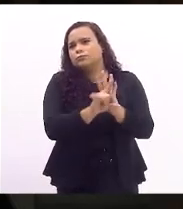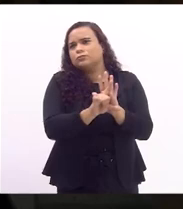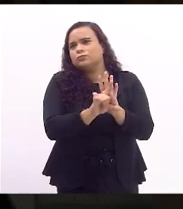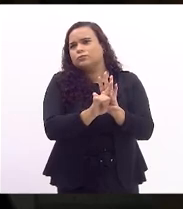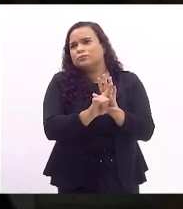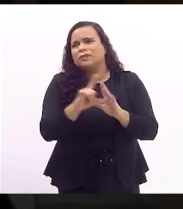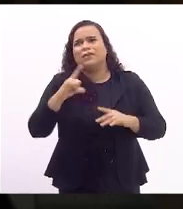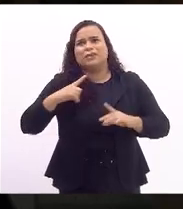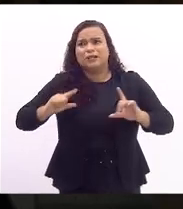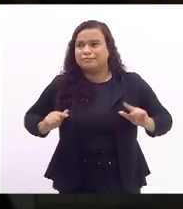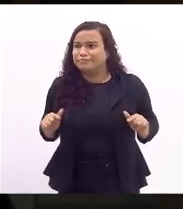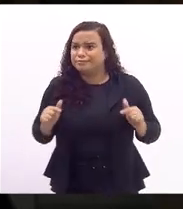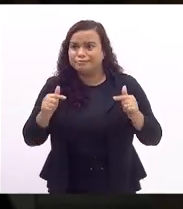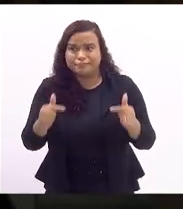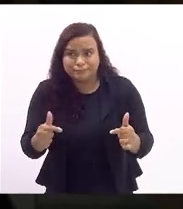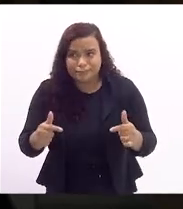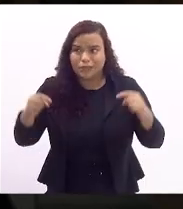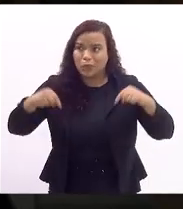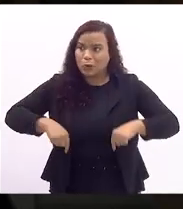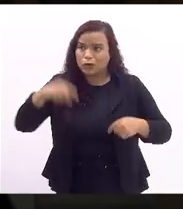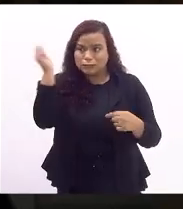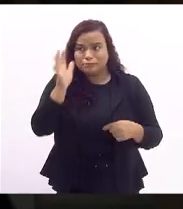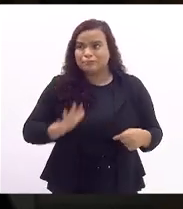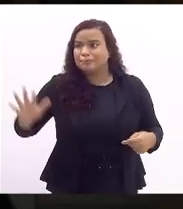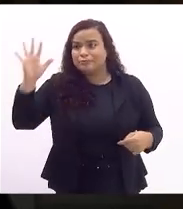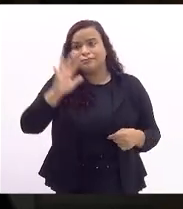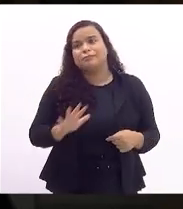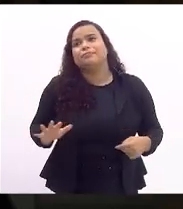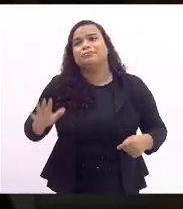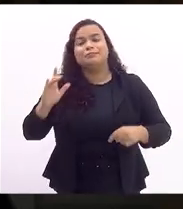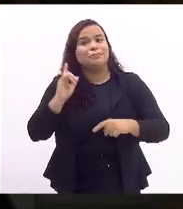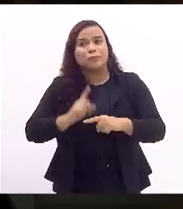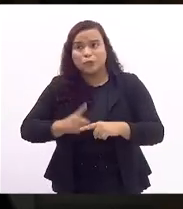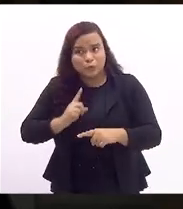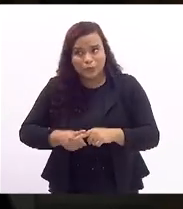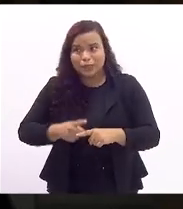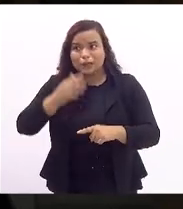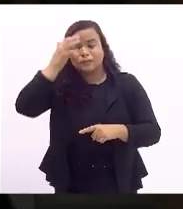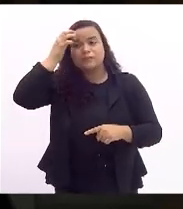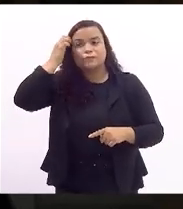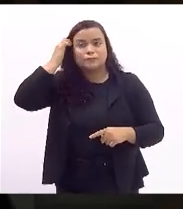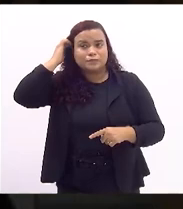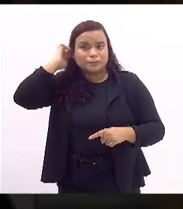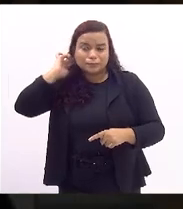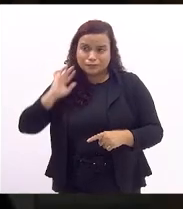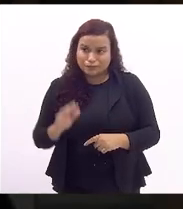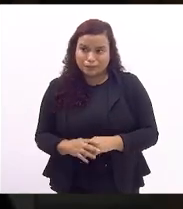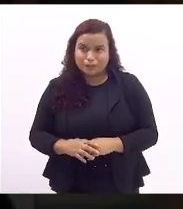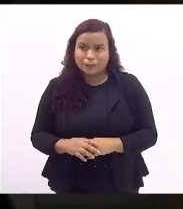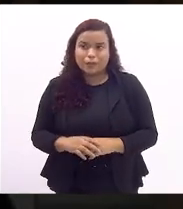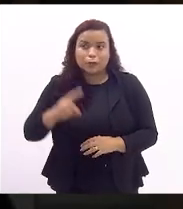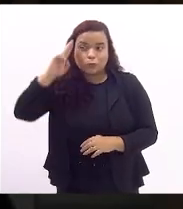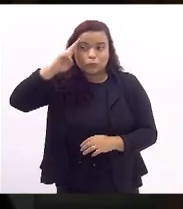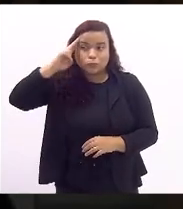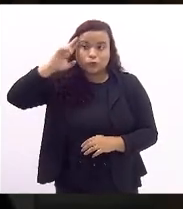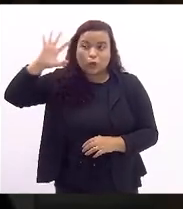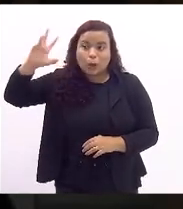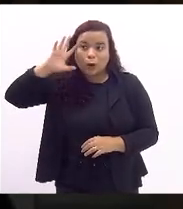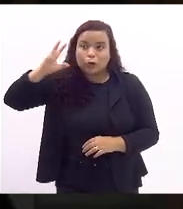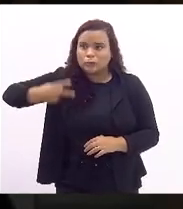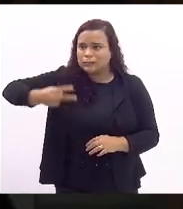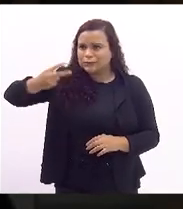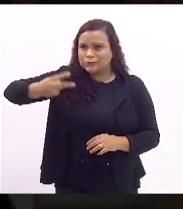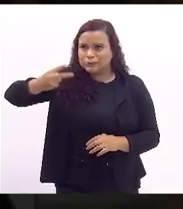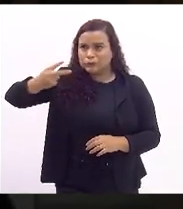uma comoção hoje no nosso país porque o maior o segundo maior sonho do